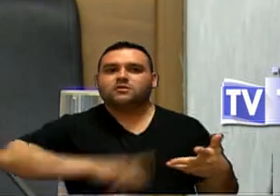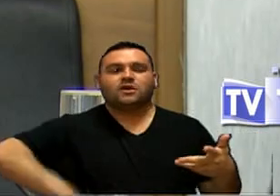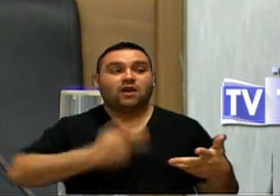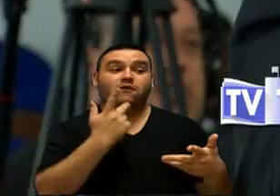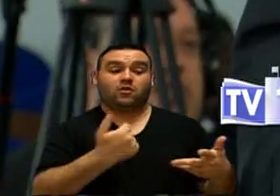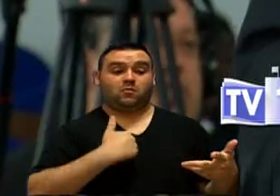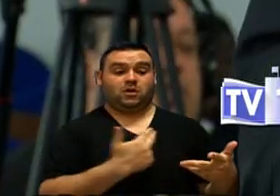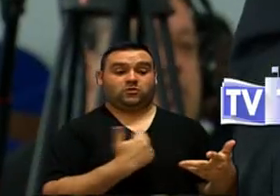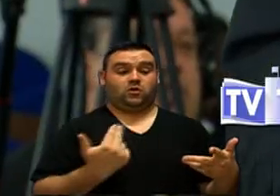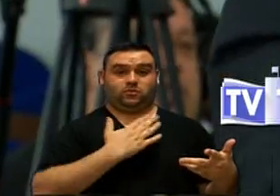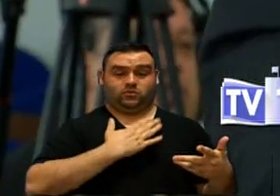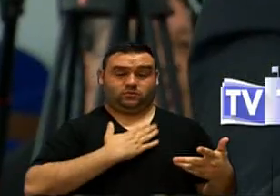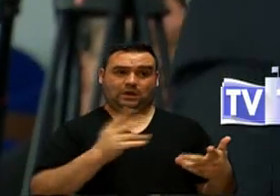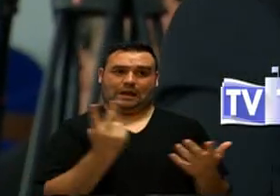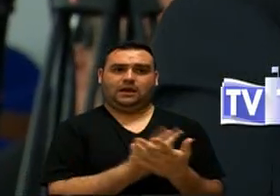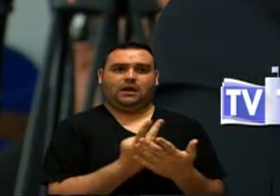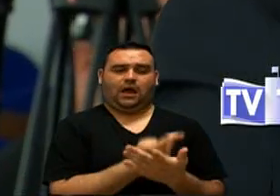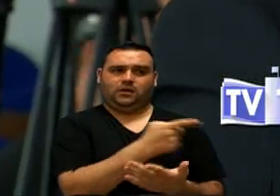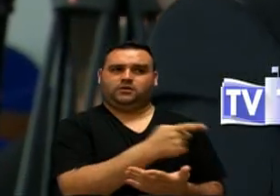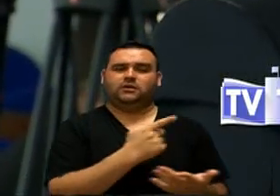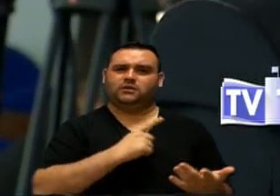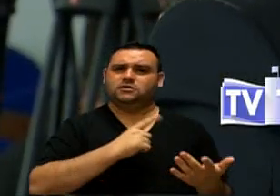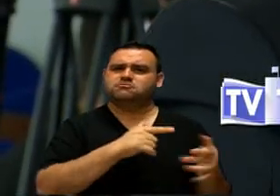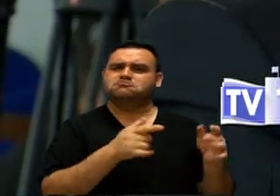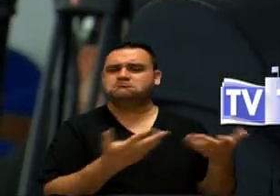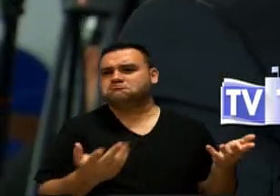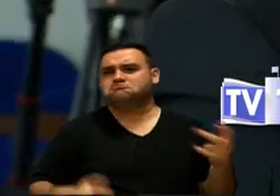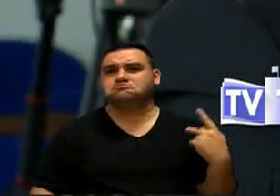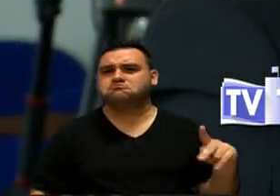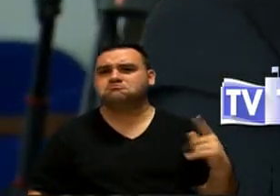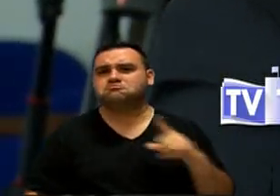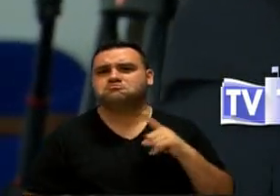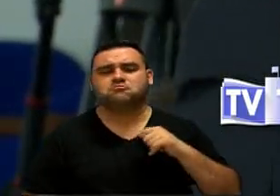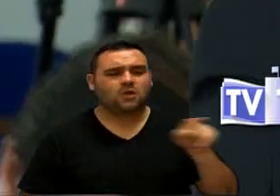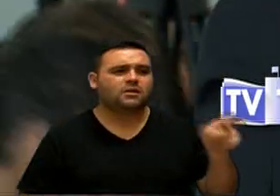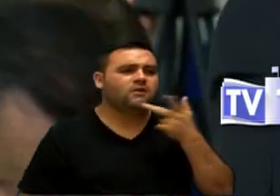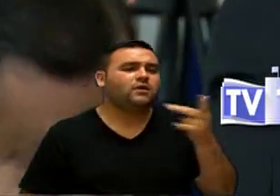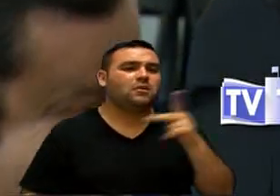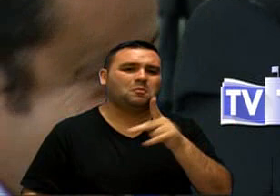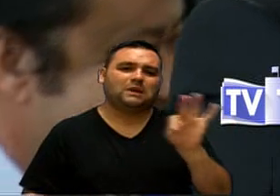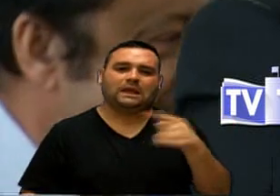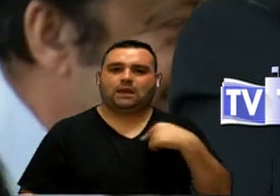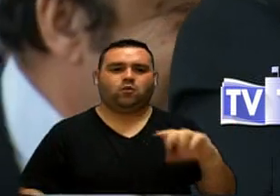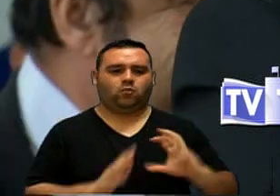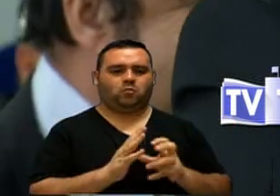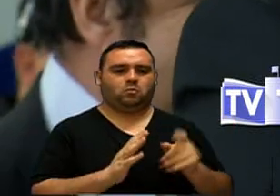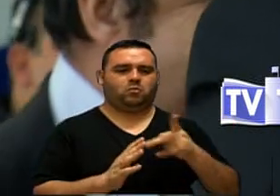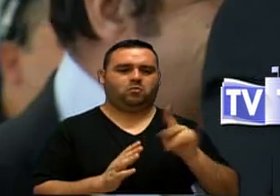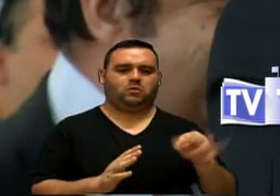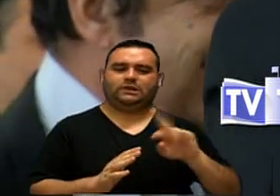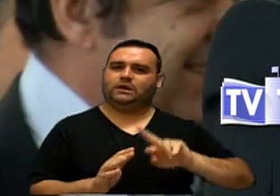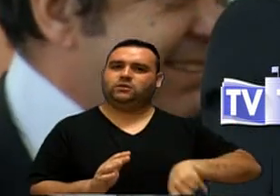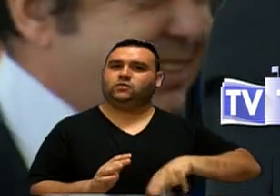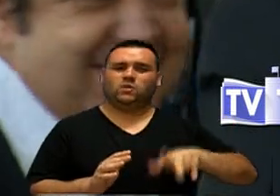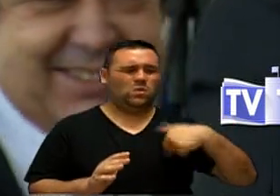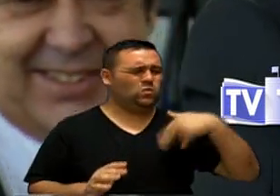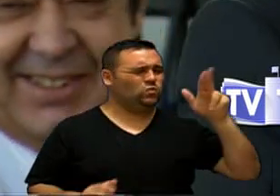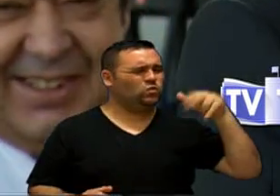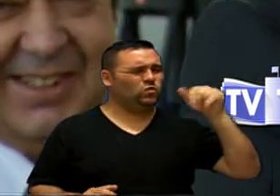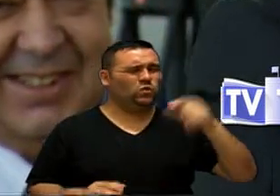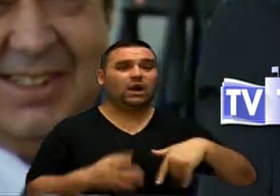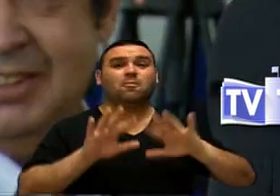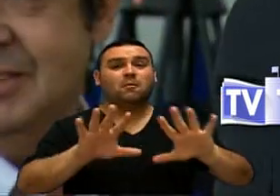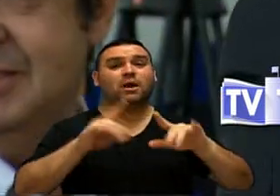falou de forma... Ele citou esse vereador de forma errônea. Ele tem... Okay. Ele citou PT, que eu não sou do PT, tá. Não tem, vereador, nunca você. Agora,